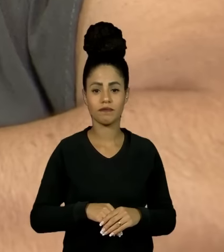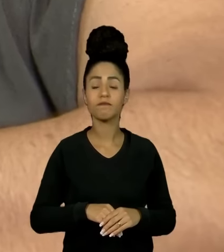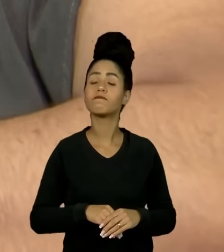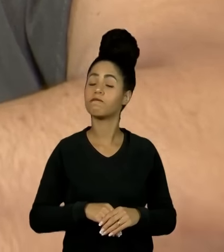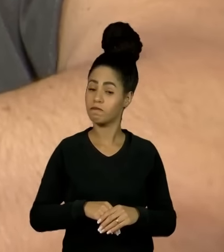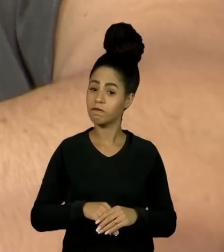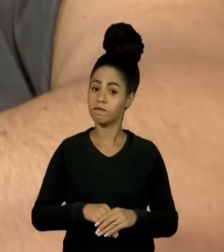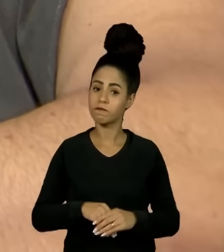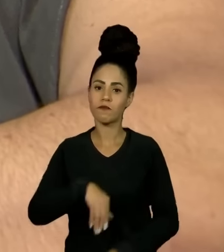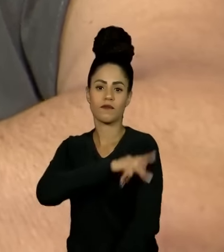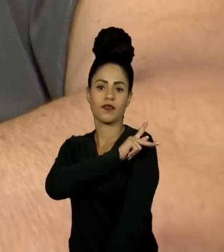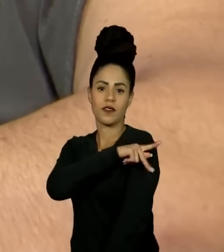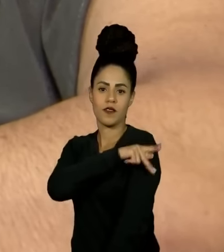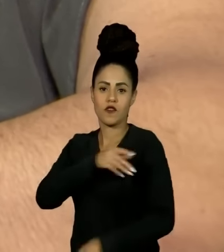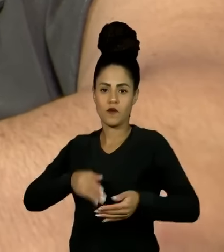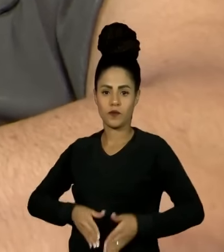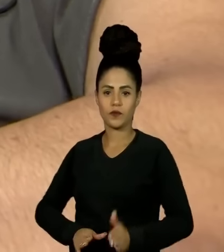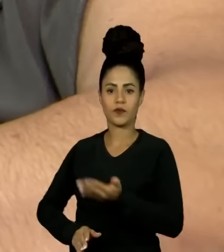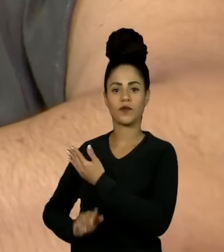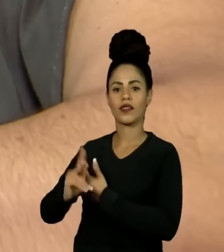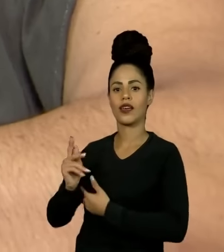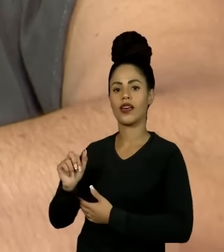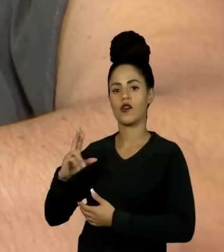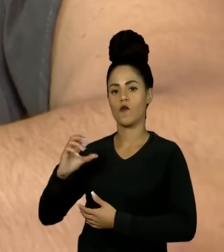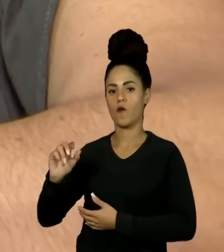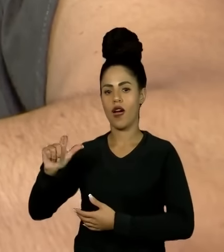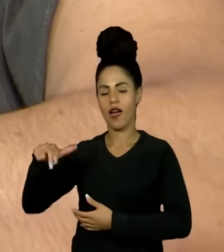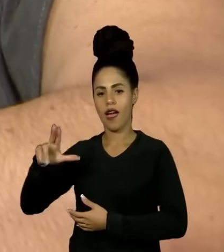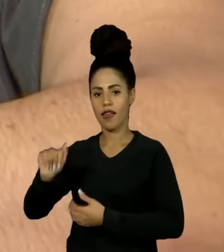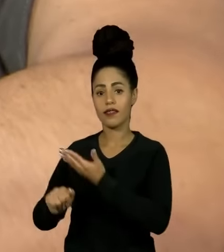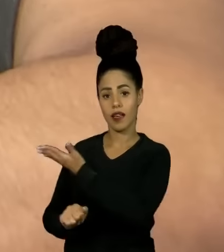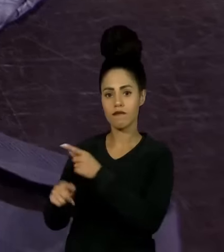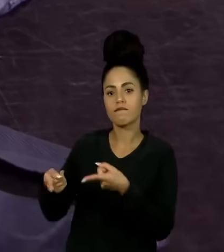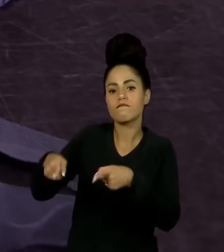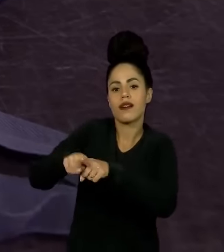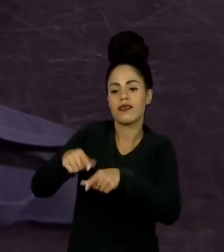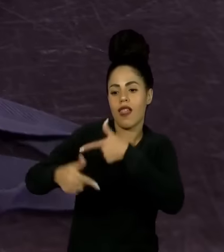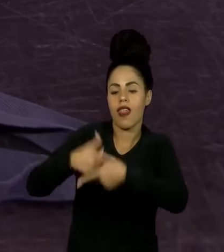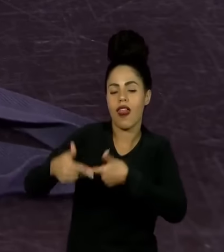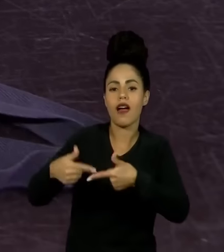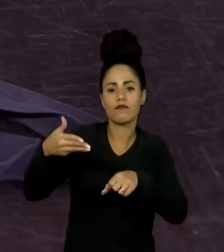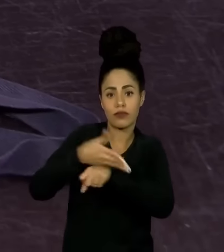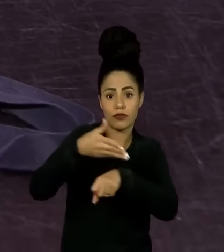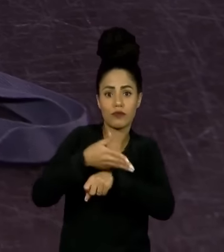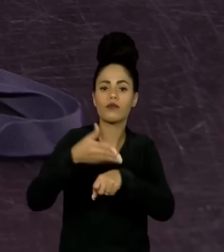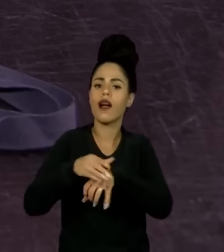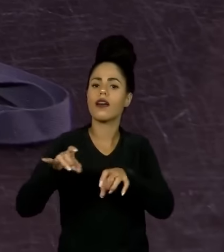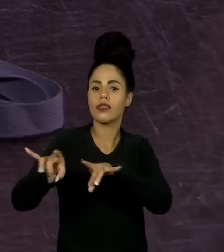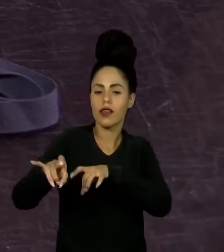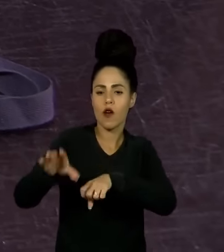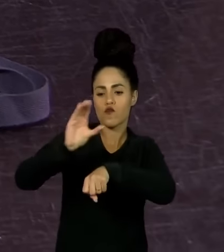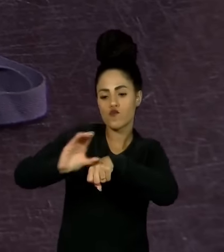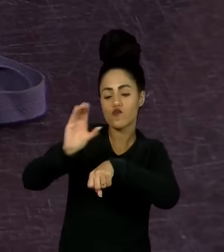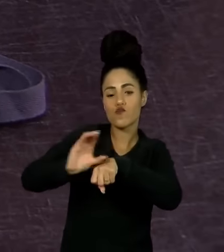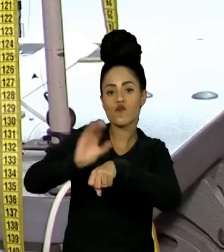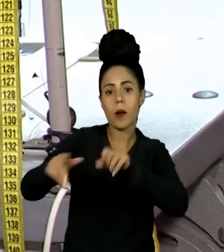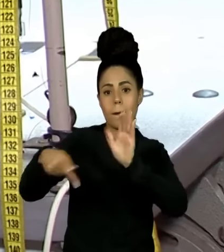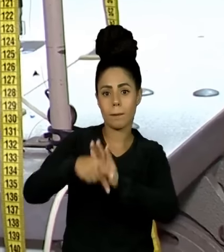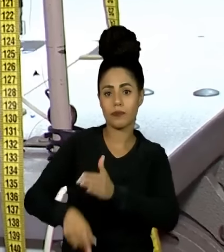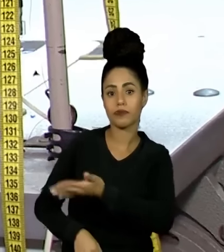Natural do Piauí, Herculânia Reis é costureira parceira do projeto. Participa de cursos e oficinas da